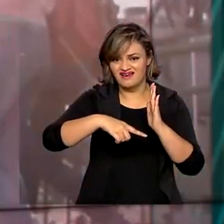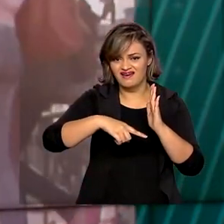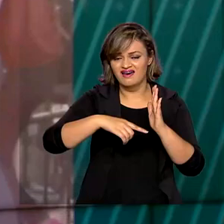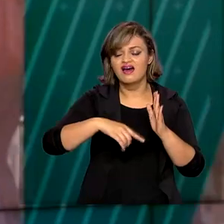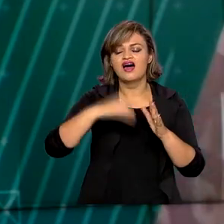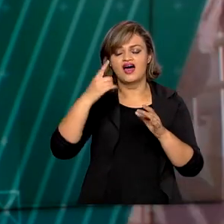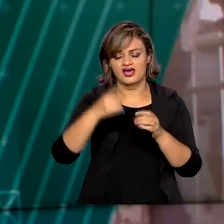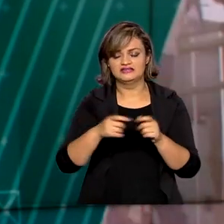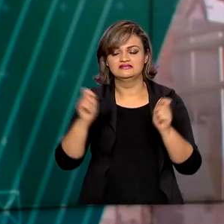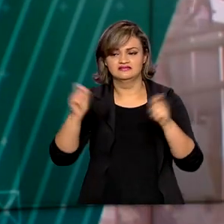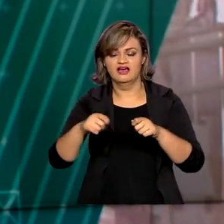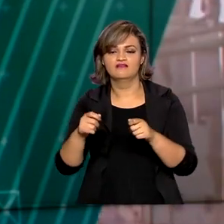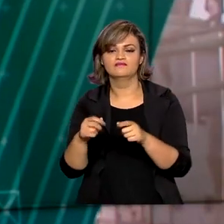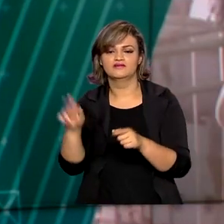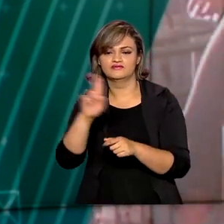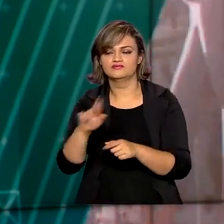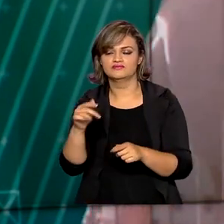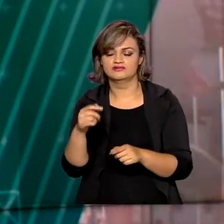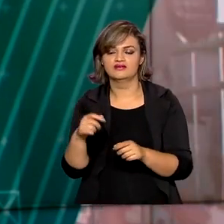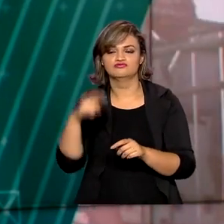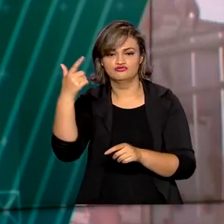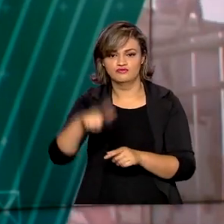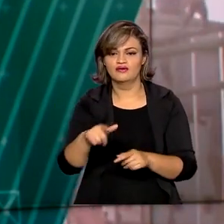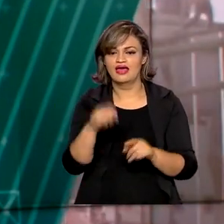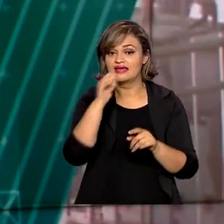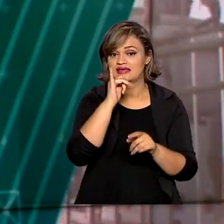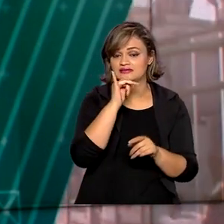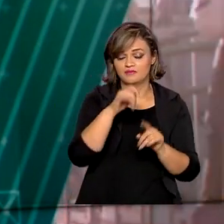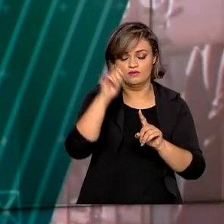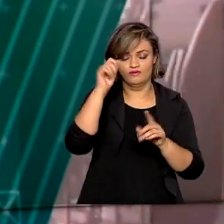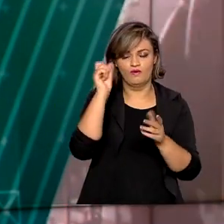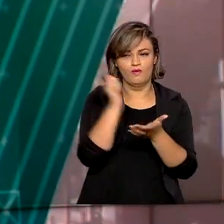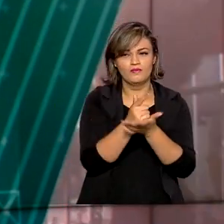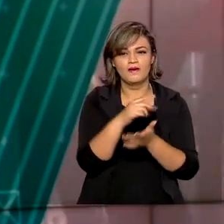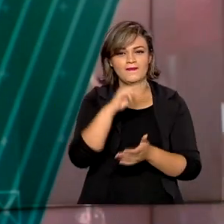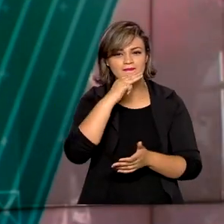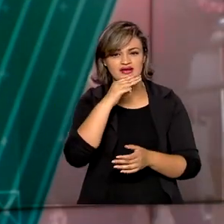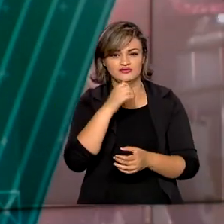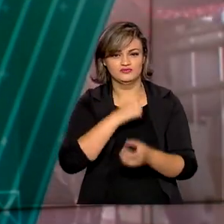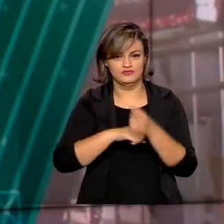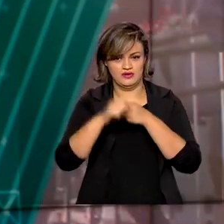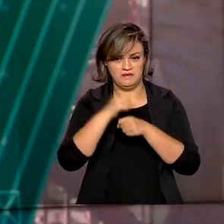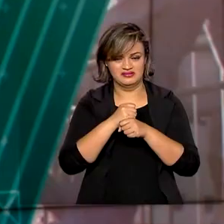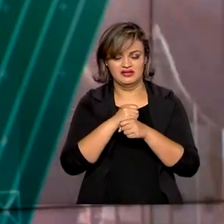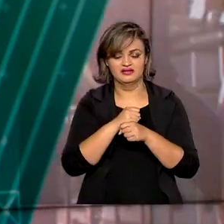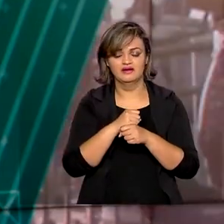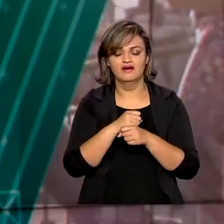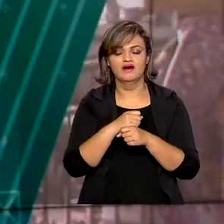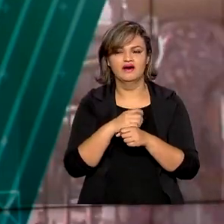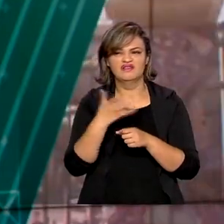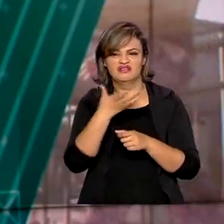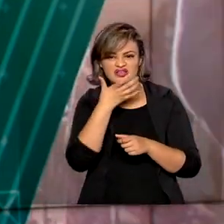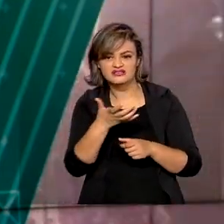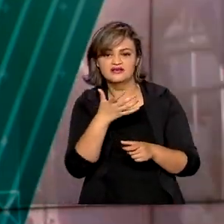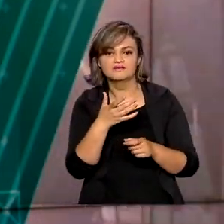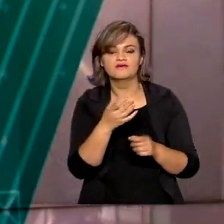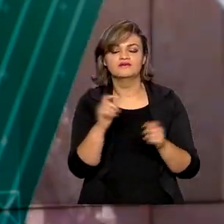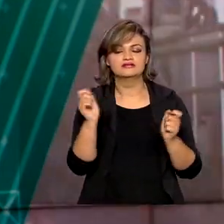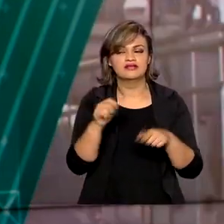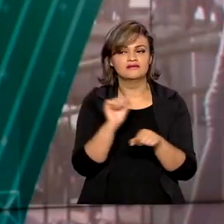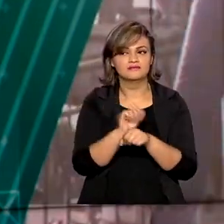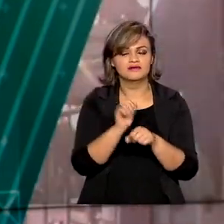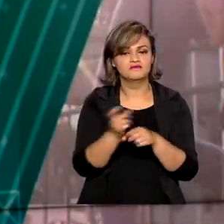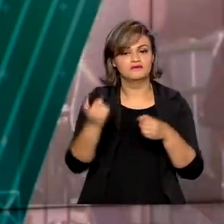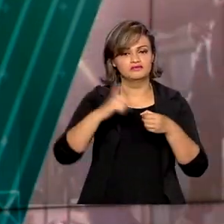as passagens compradas entre março do ano passado e dezembro deste ano poderão ser reembolsadas em até 12 meses